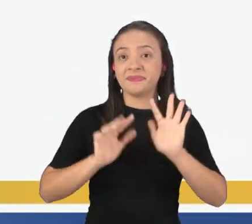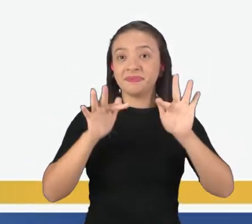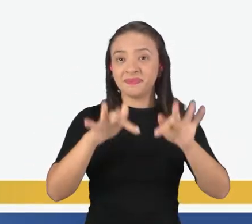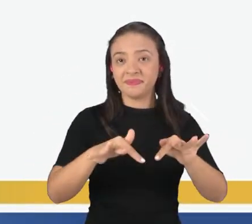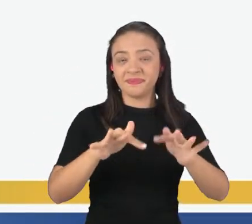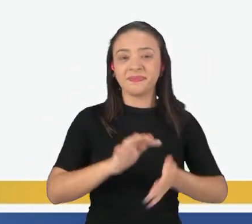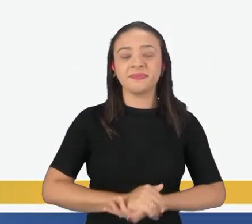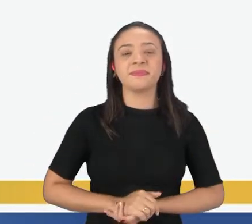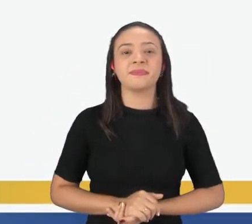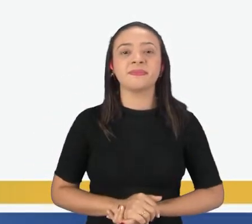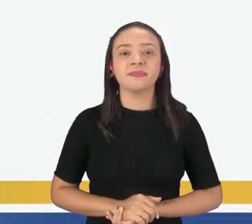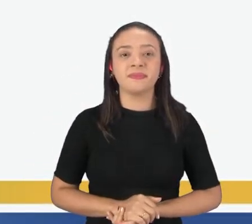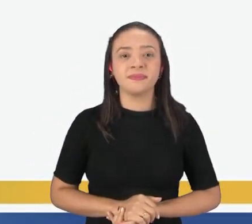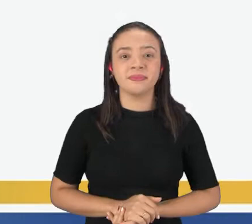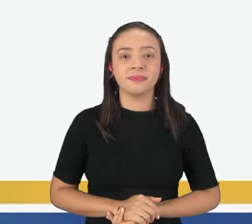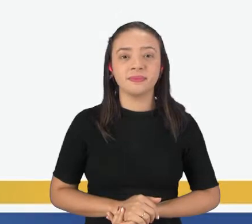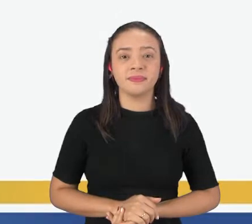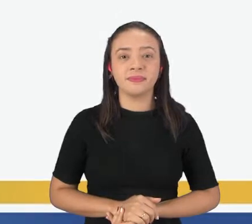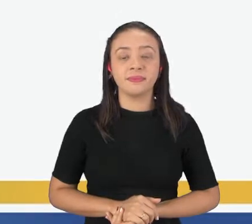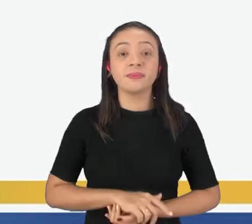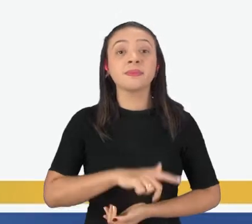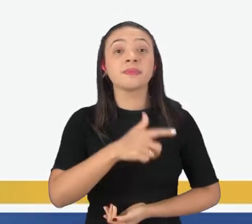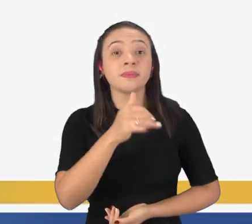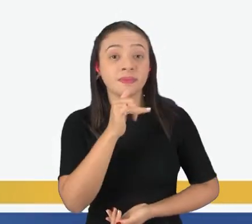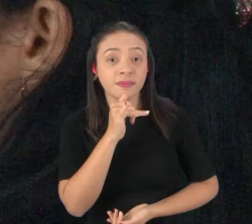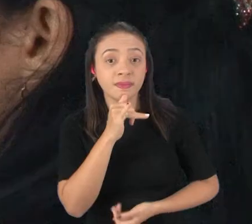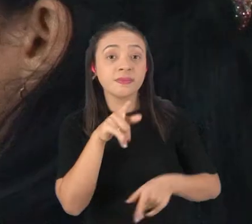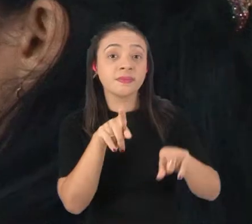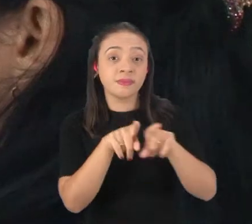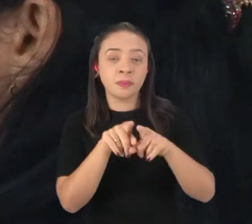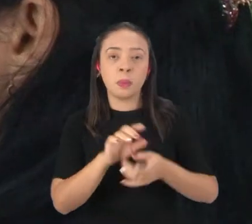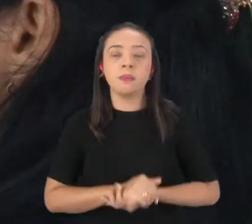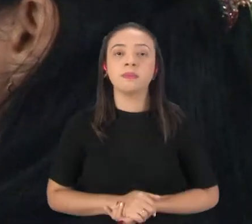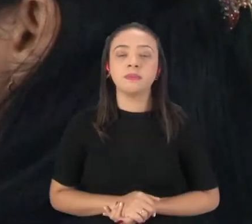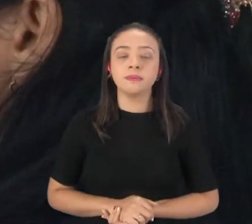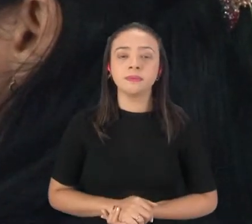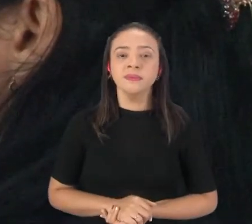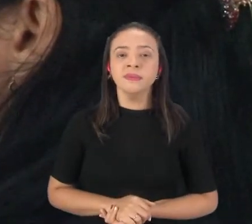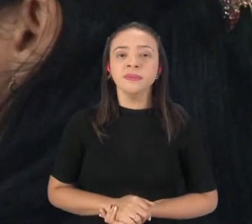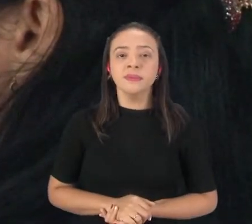final. Olha o outro sinal apresentado aí.